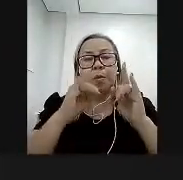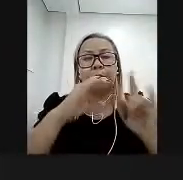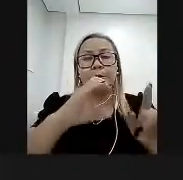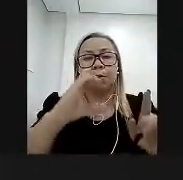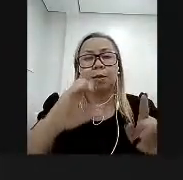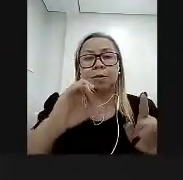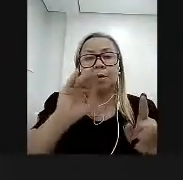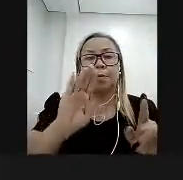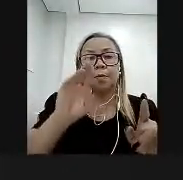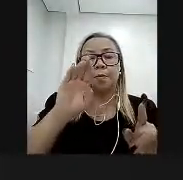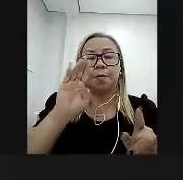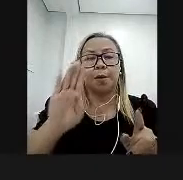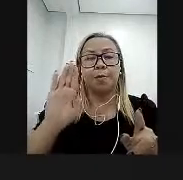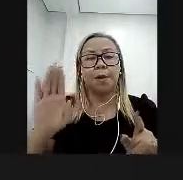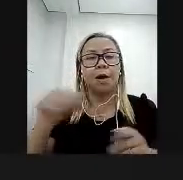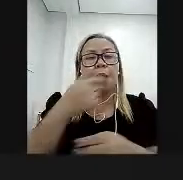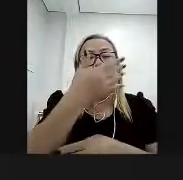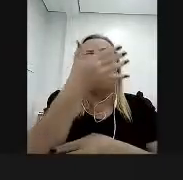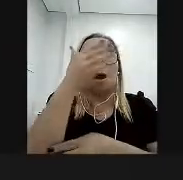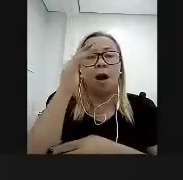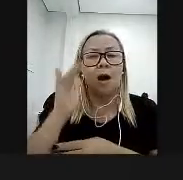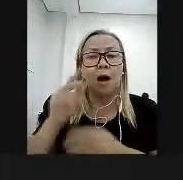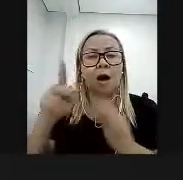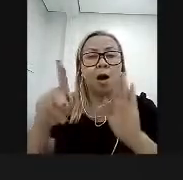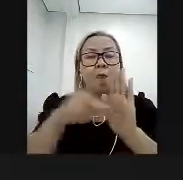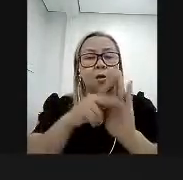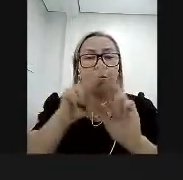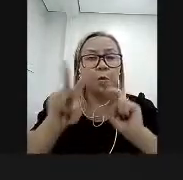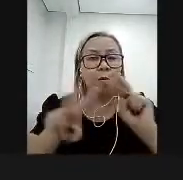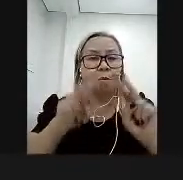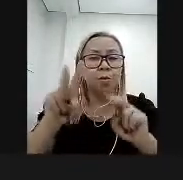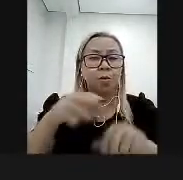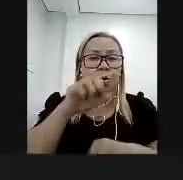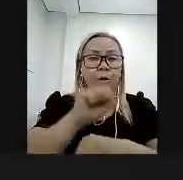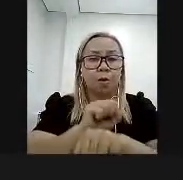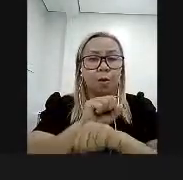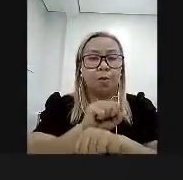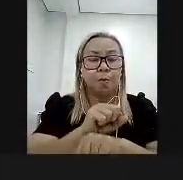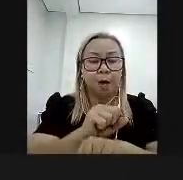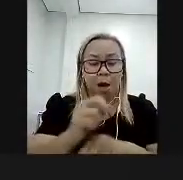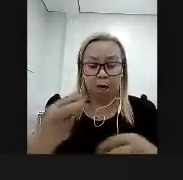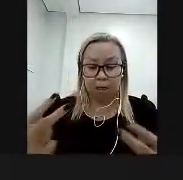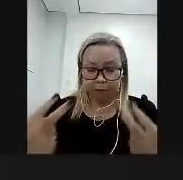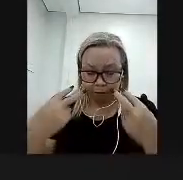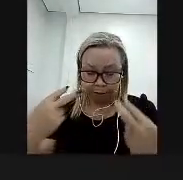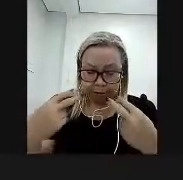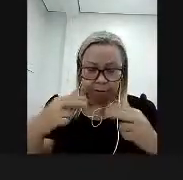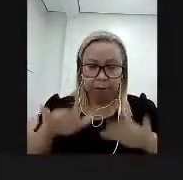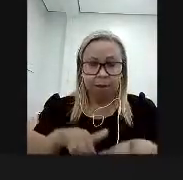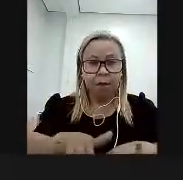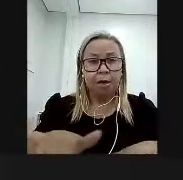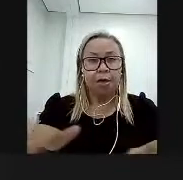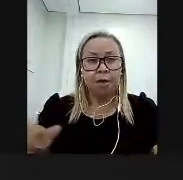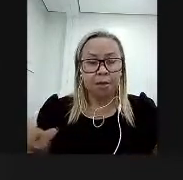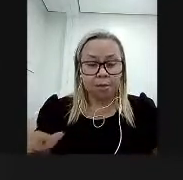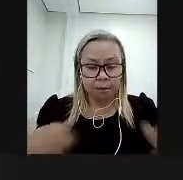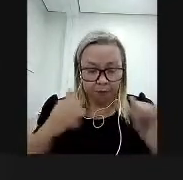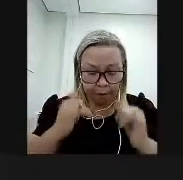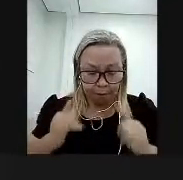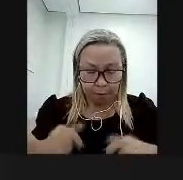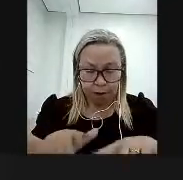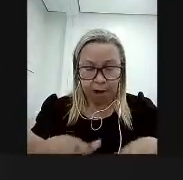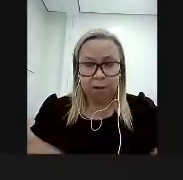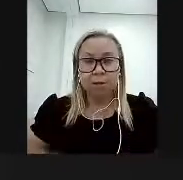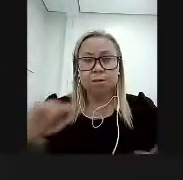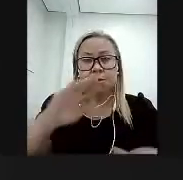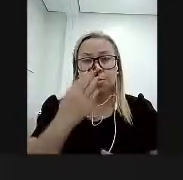estão em volta, fragmentos do próprio observador que para e se vê refletido no trabalho,